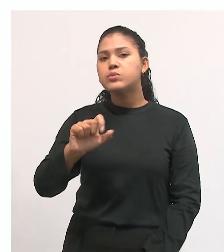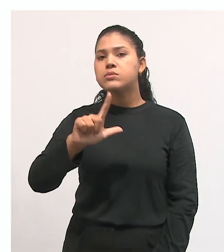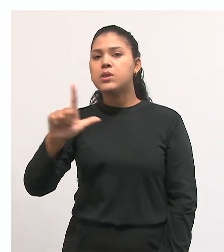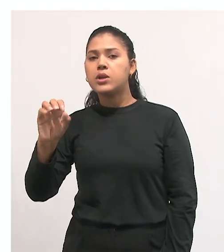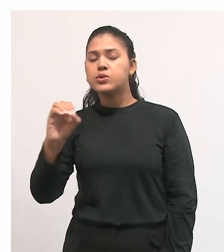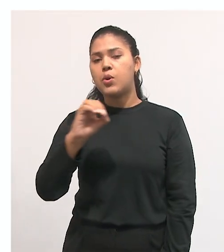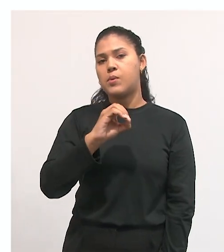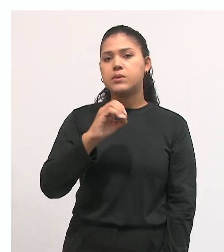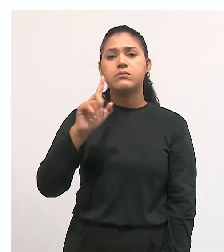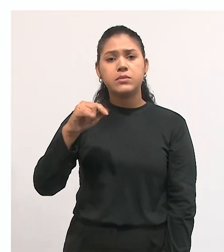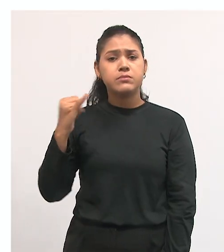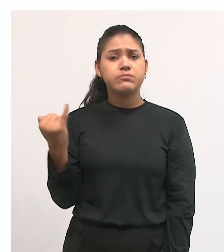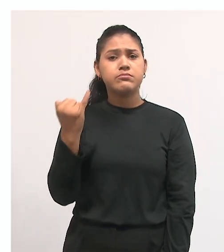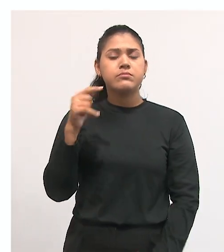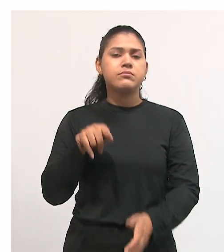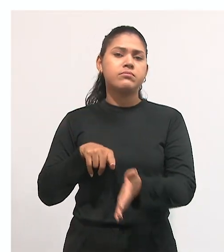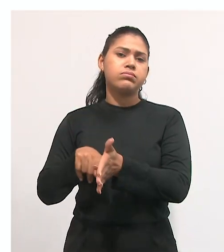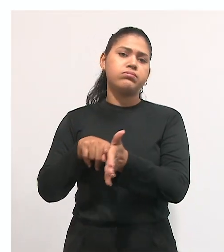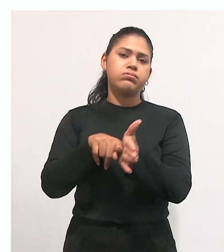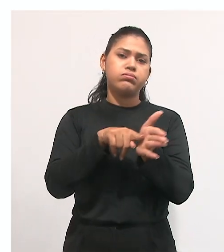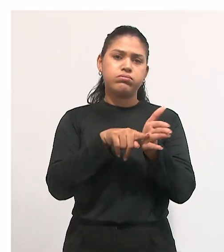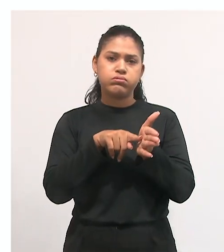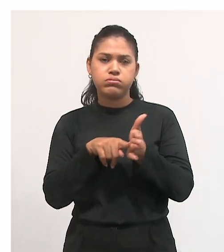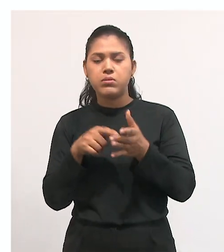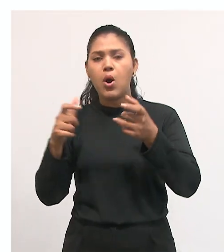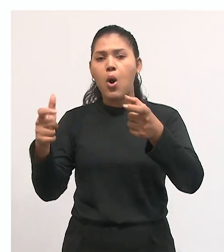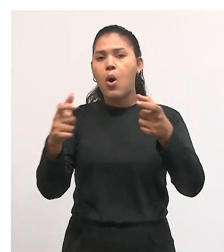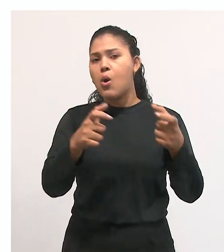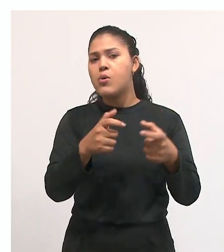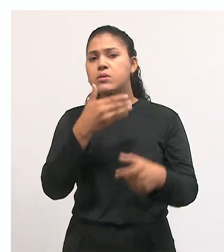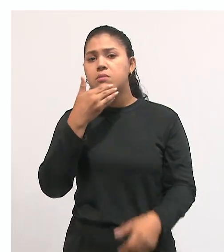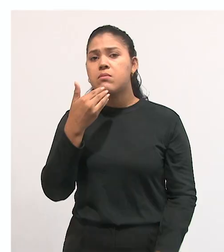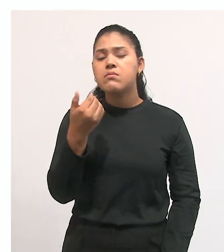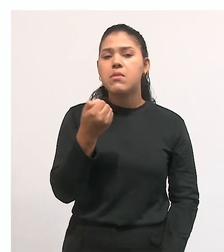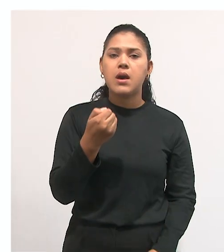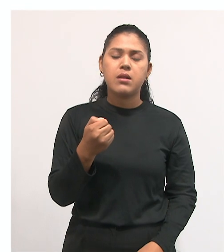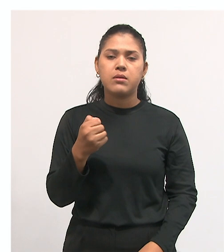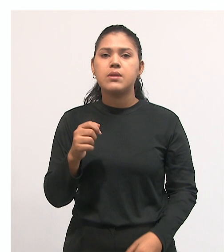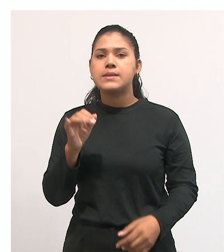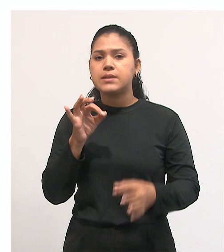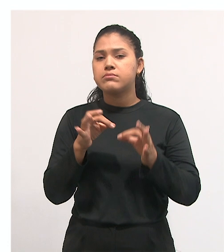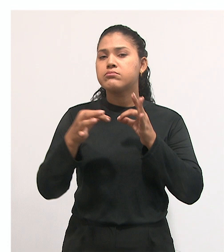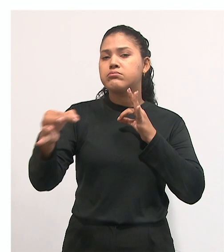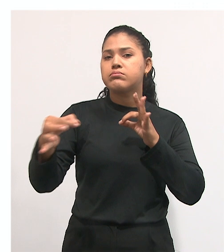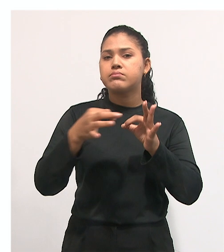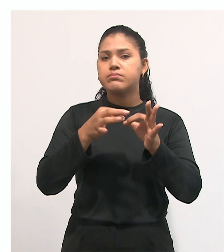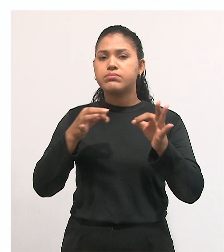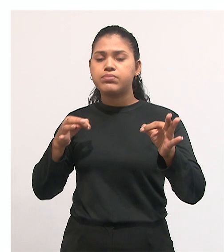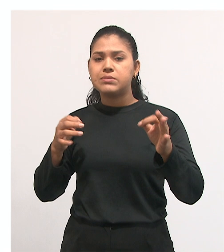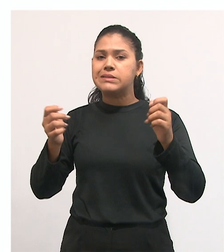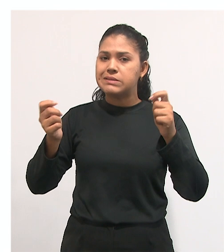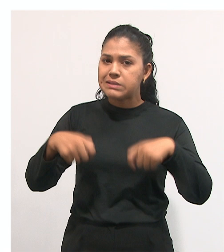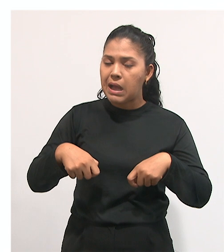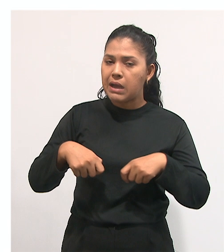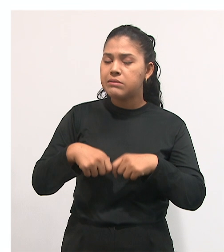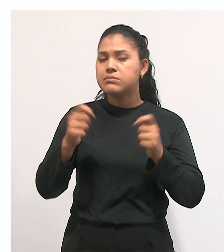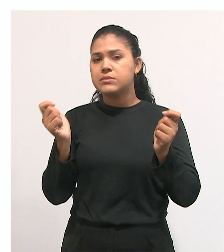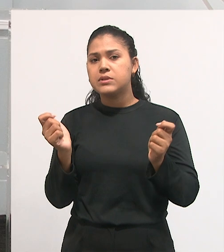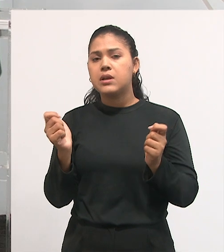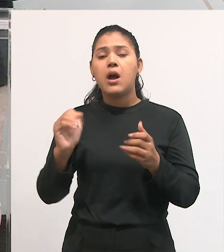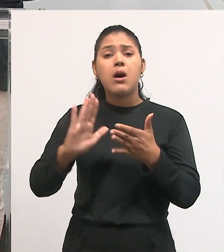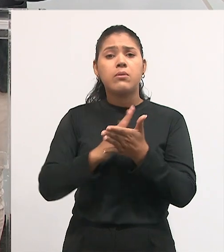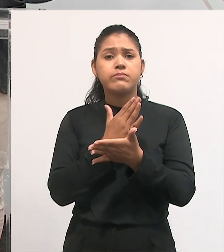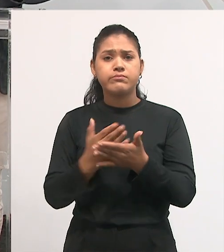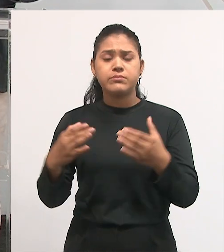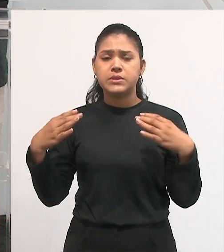um diagnóstico para analisar a disponibilidade de matéria-prima, né, mão de obra, entre outros. Em muitas cidades é